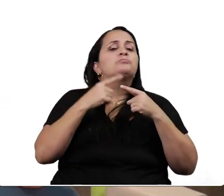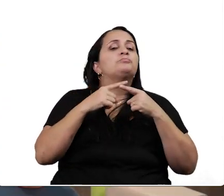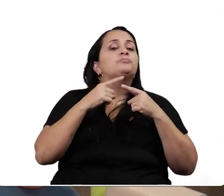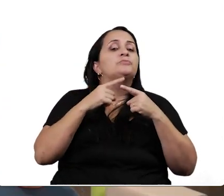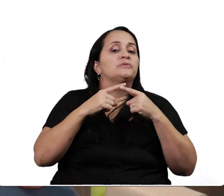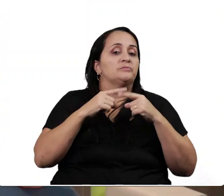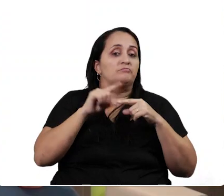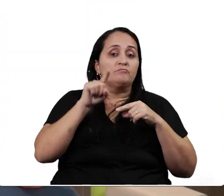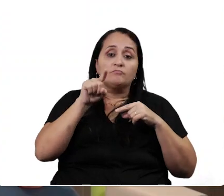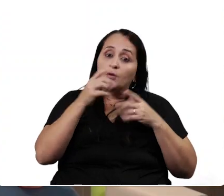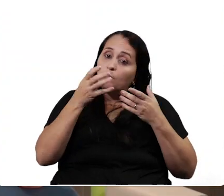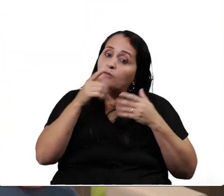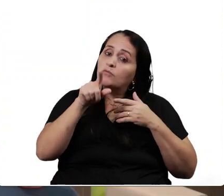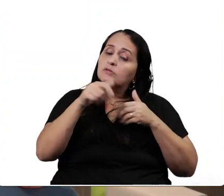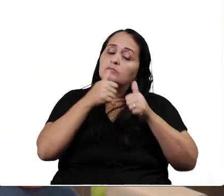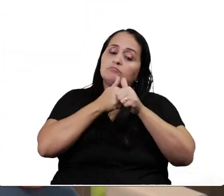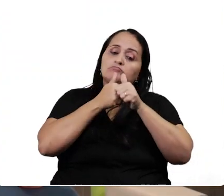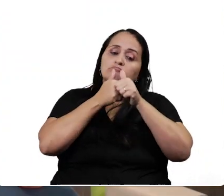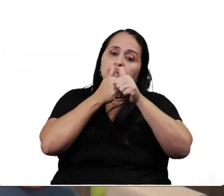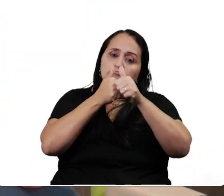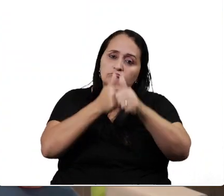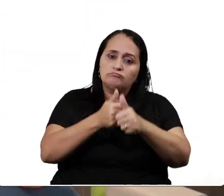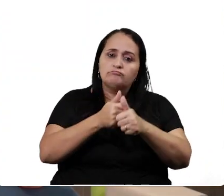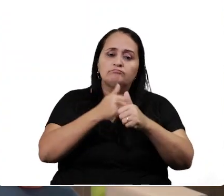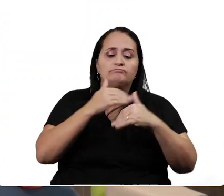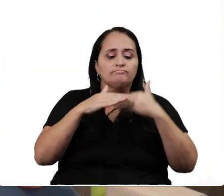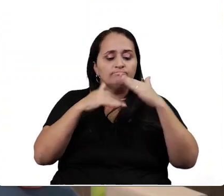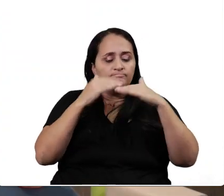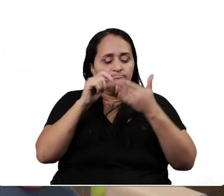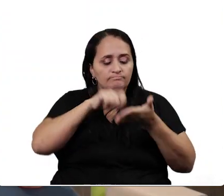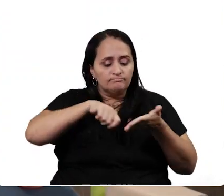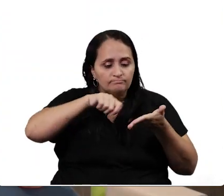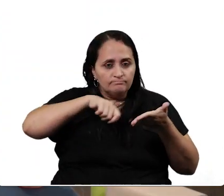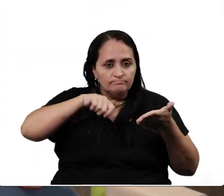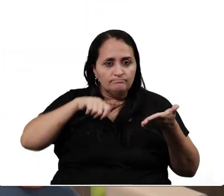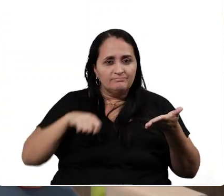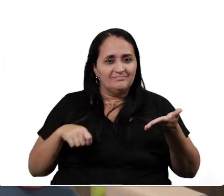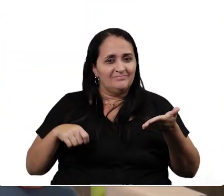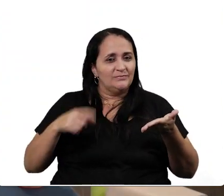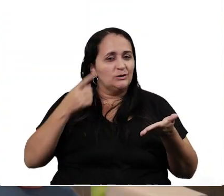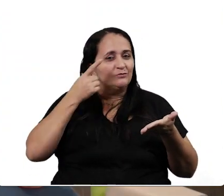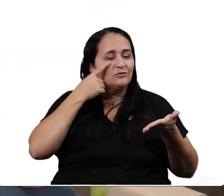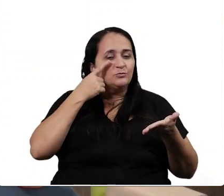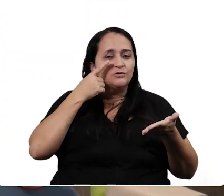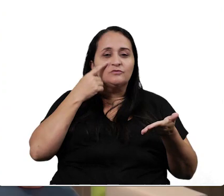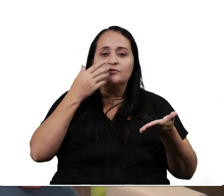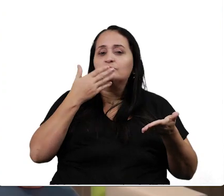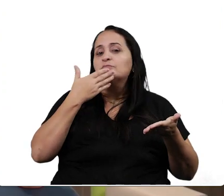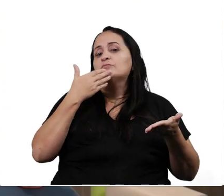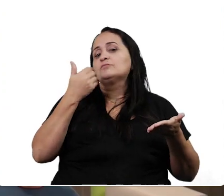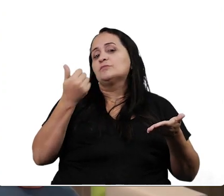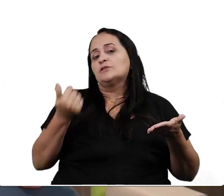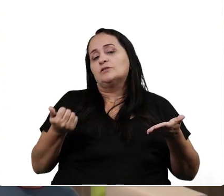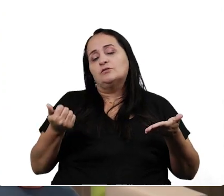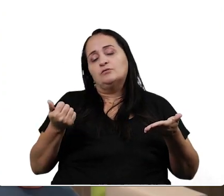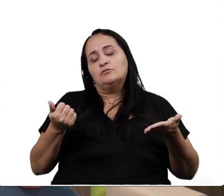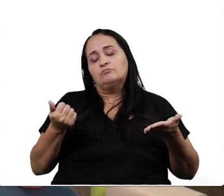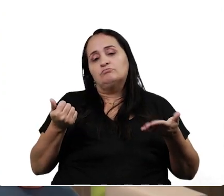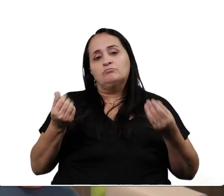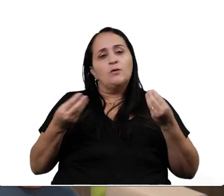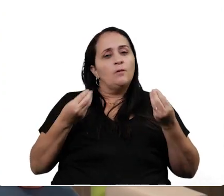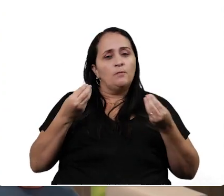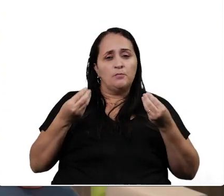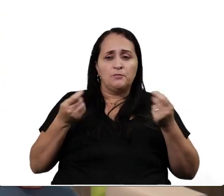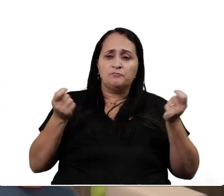quê? Porque eu quero que você acompanhe sua evolução, tá bom? Vamos ver o quanto você tem melhorado nas